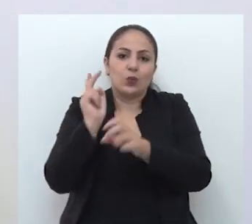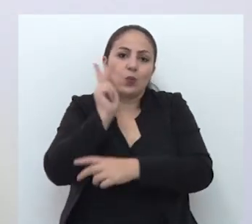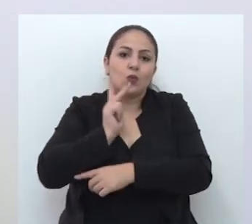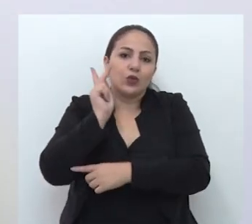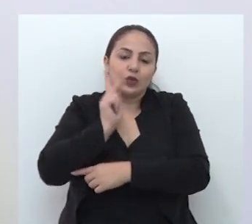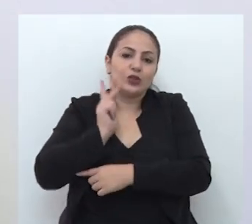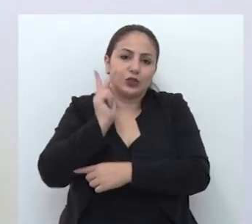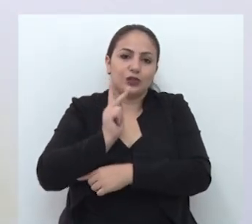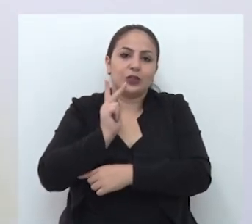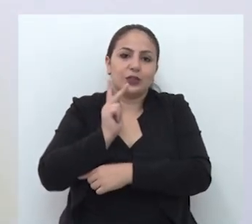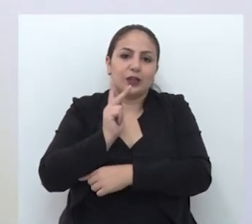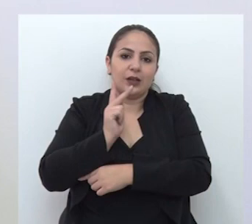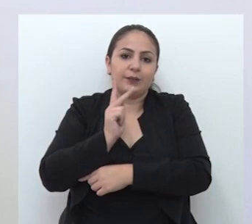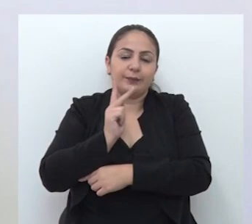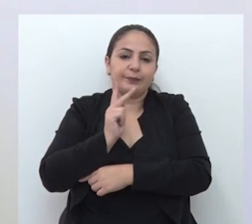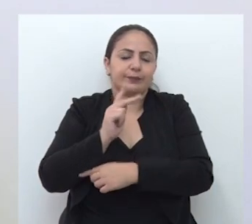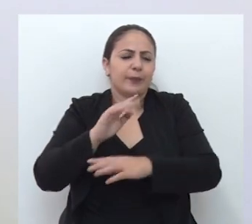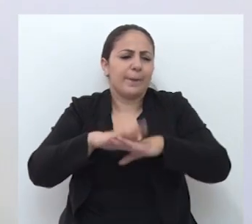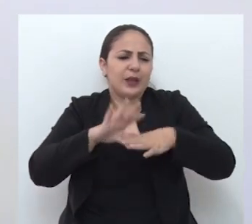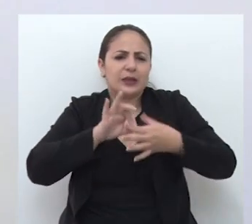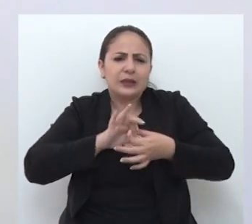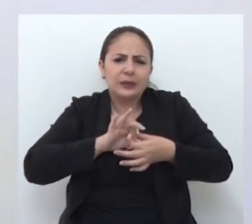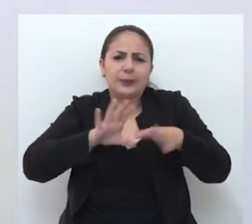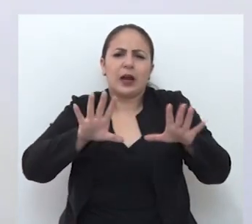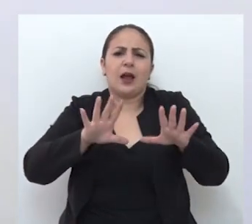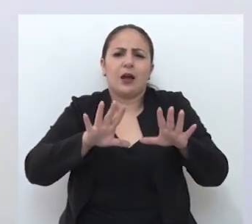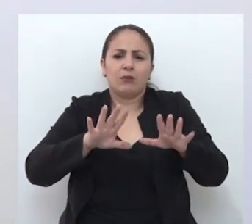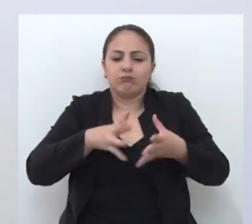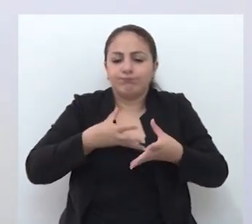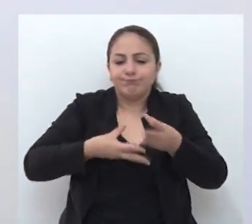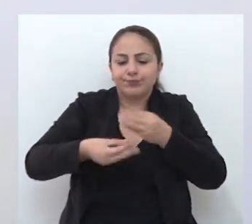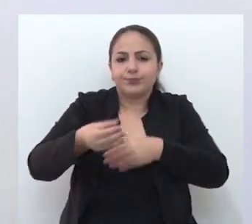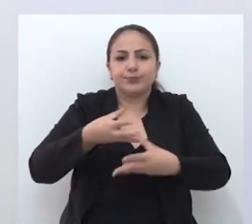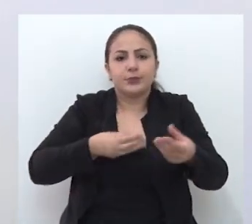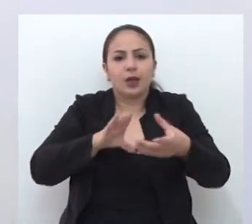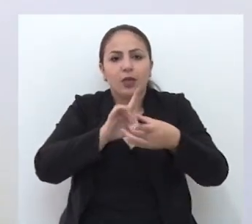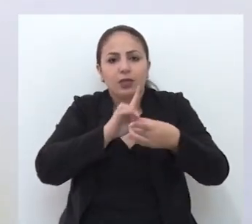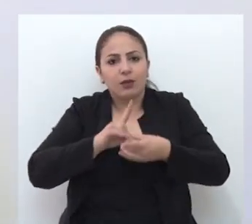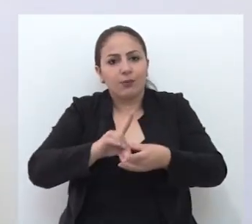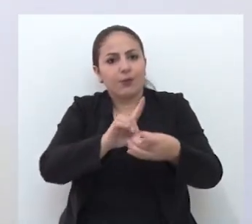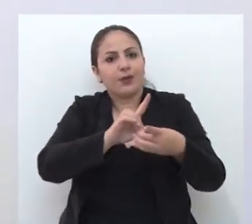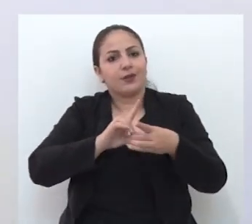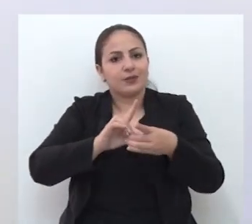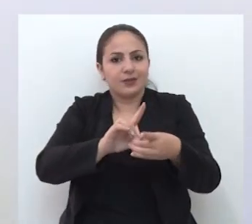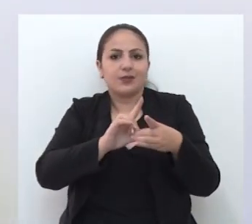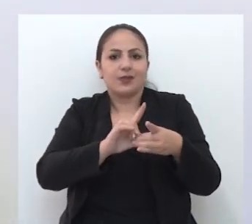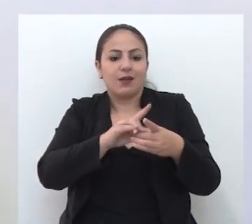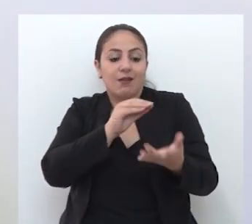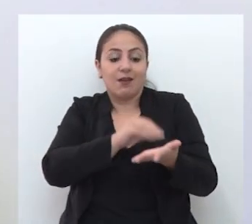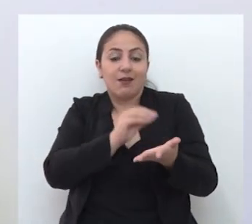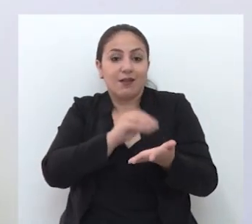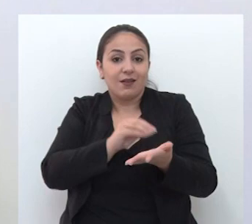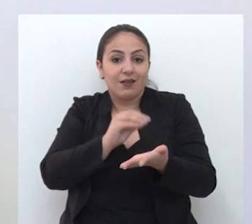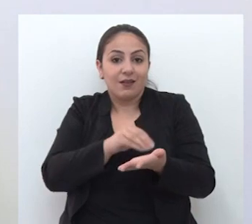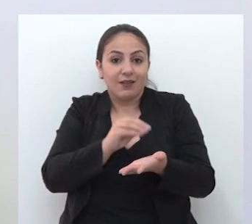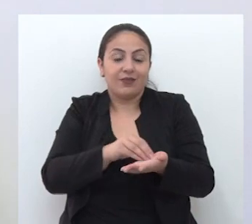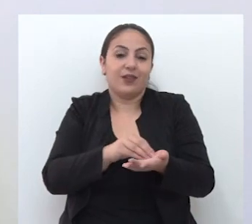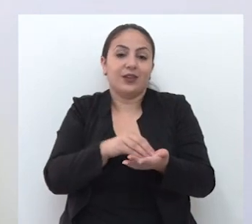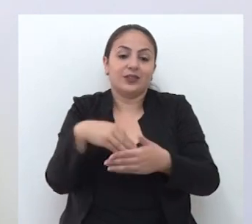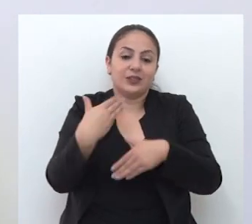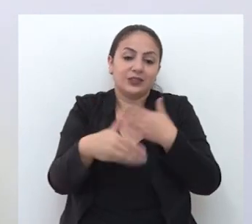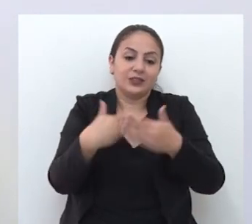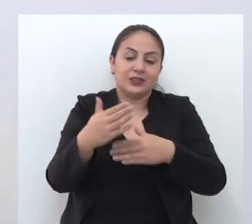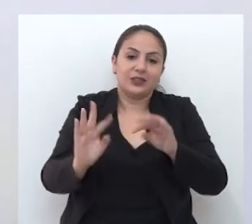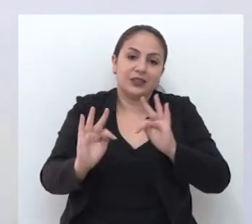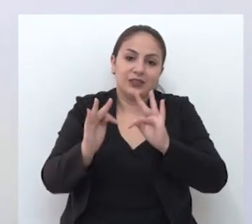econômicas, mais liberais, fugindo daquela social-democracia muito protecionista, com falta de investimento